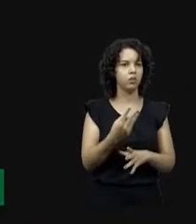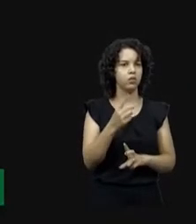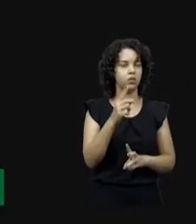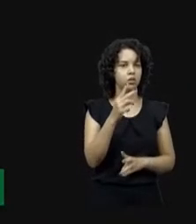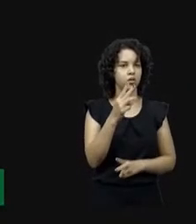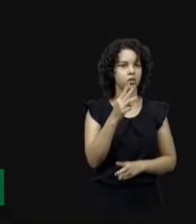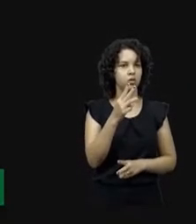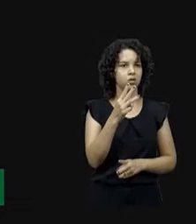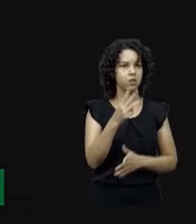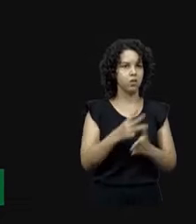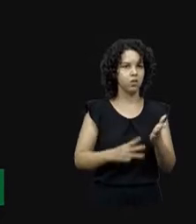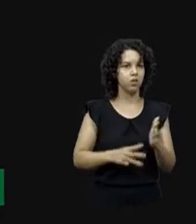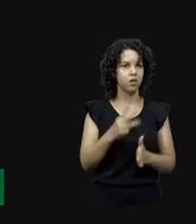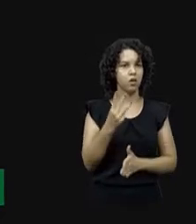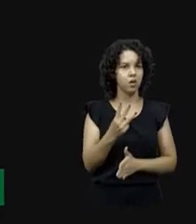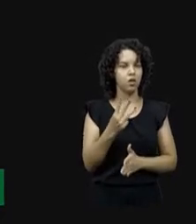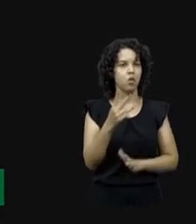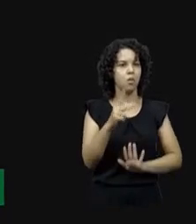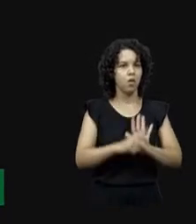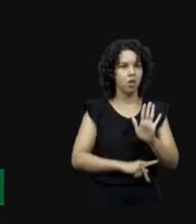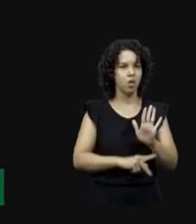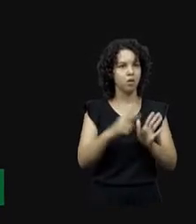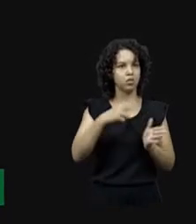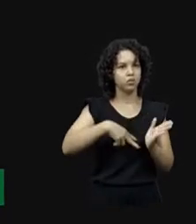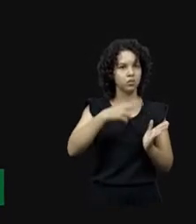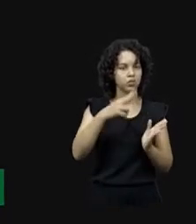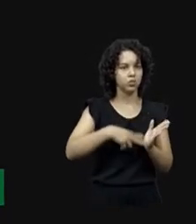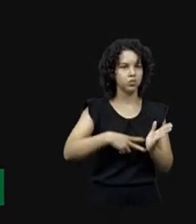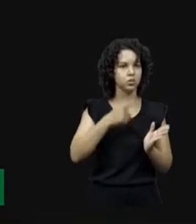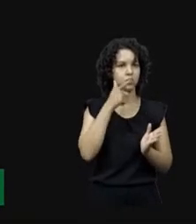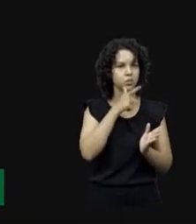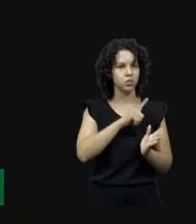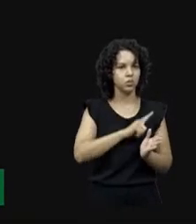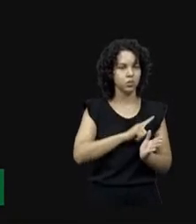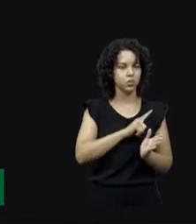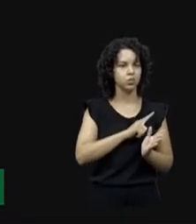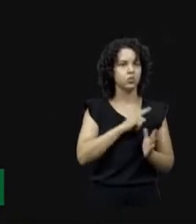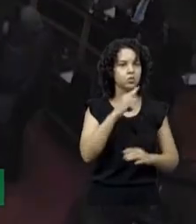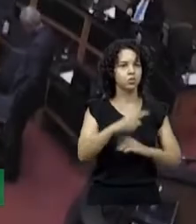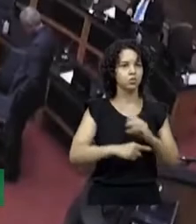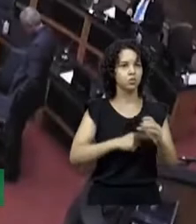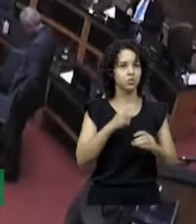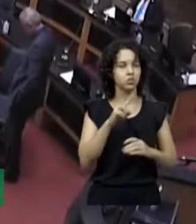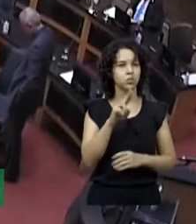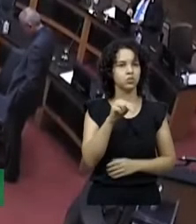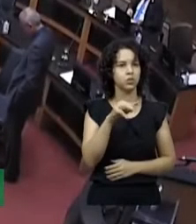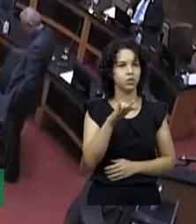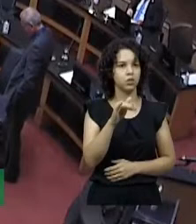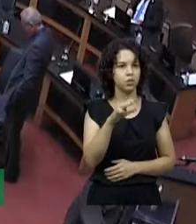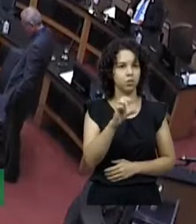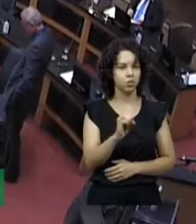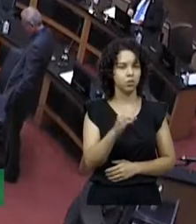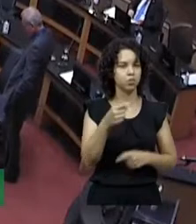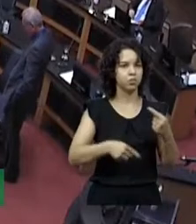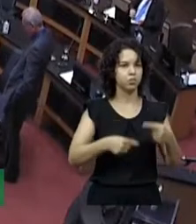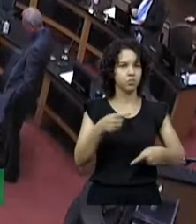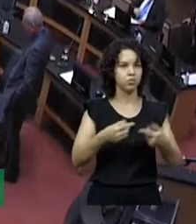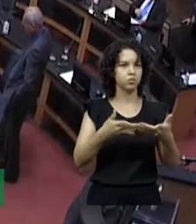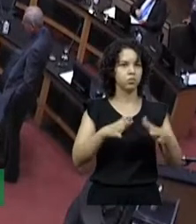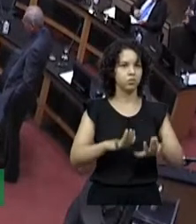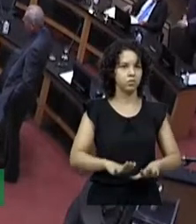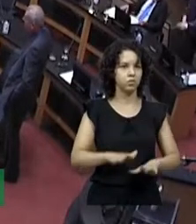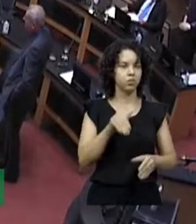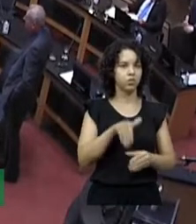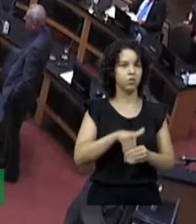ganharam reconhecimento internacional pela Unesco. Em discussão, não havendo quem queira discutir,